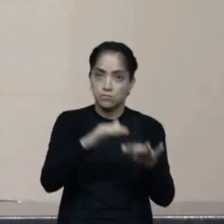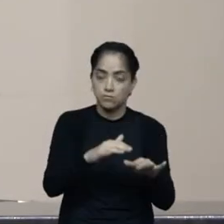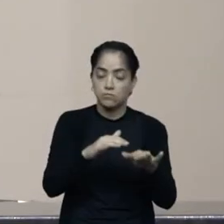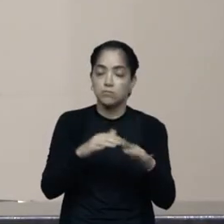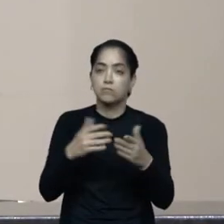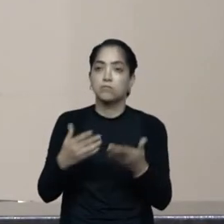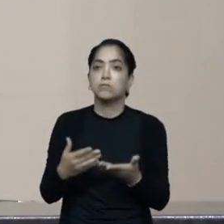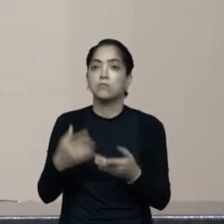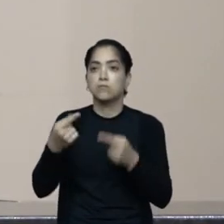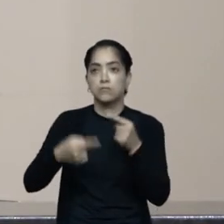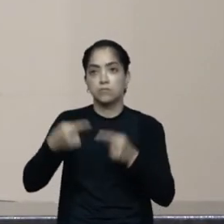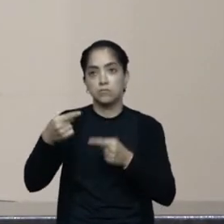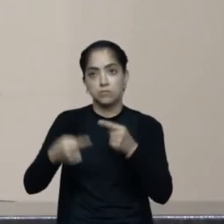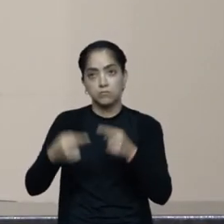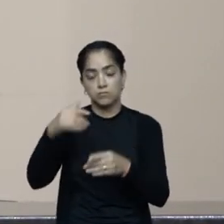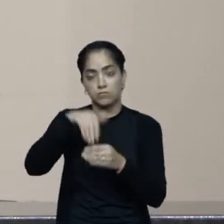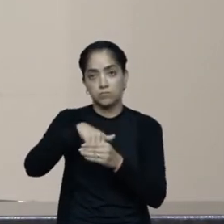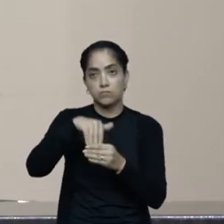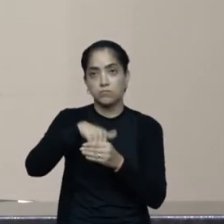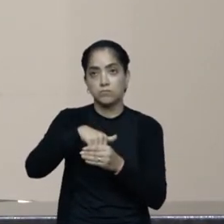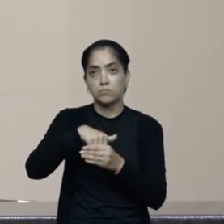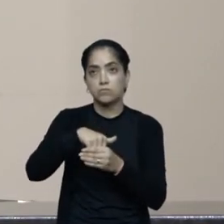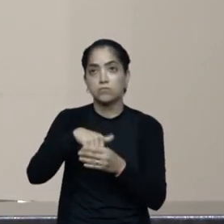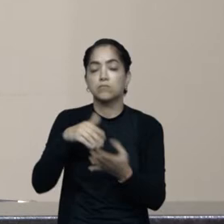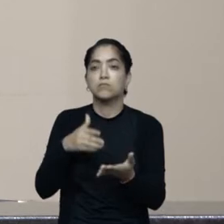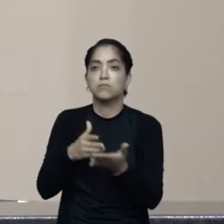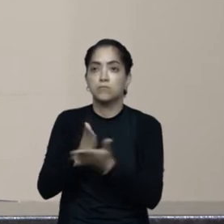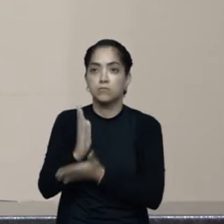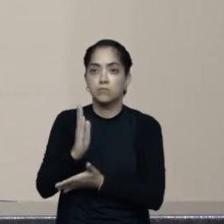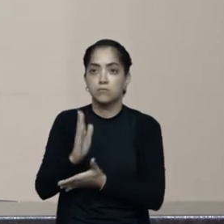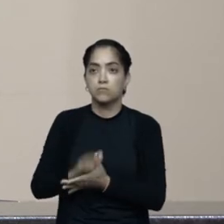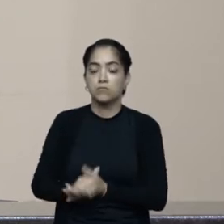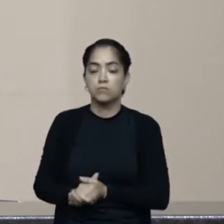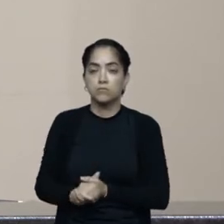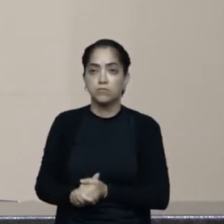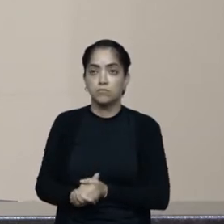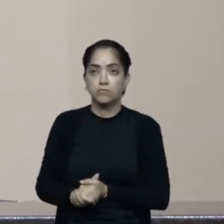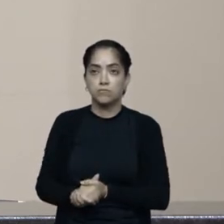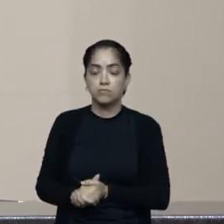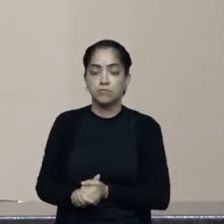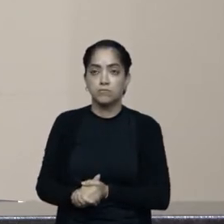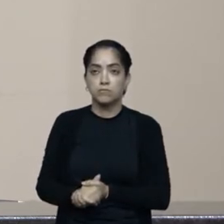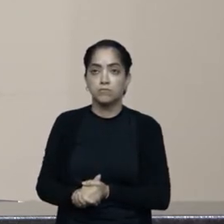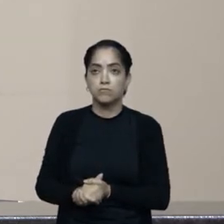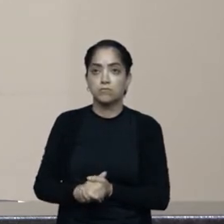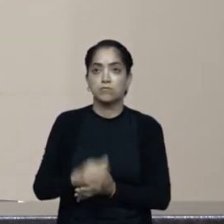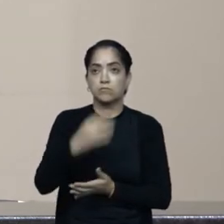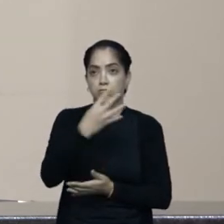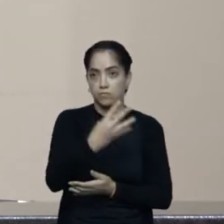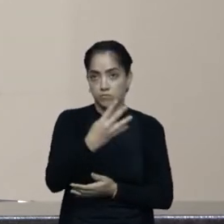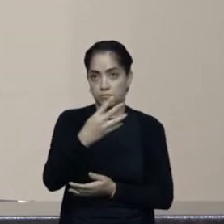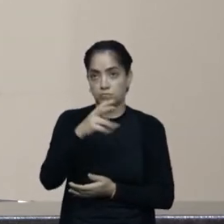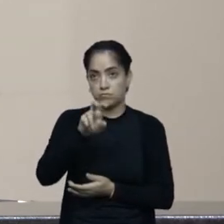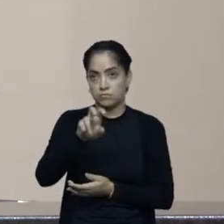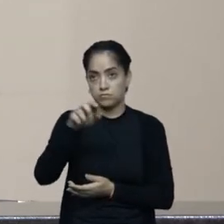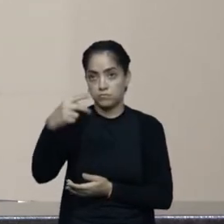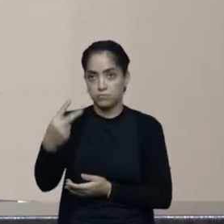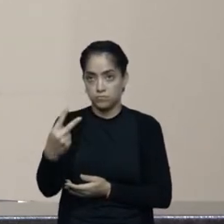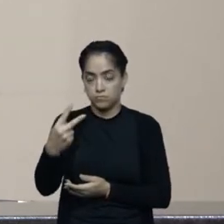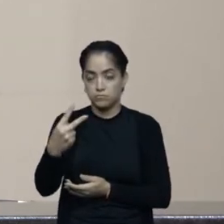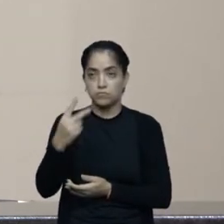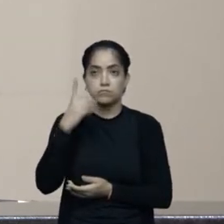discussão. Em votação. Aprovado. Moção 452, deputado Volney